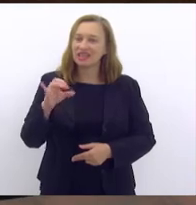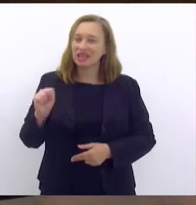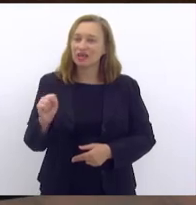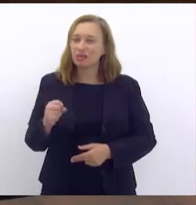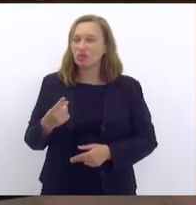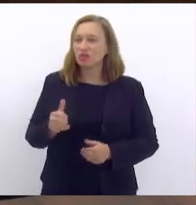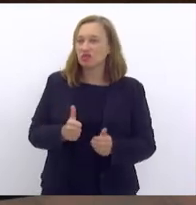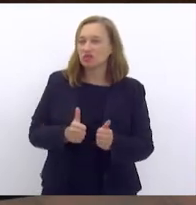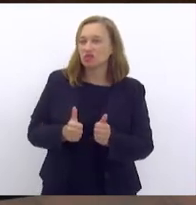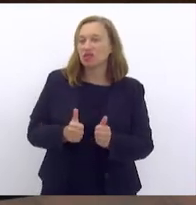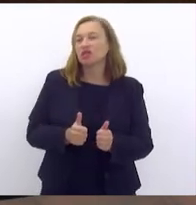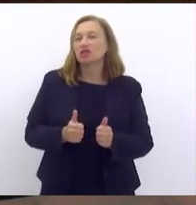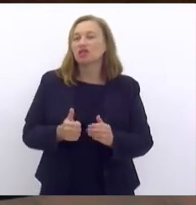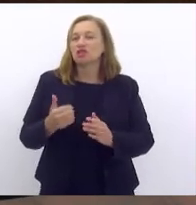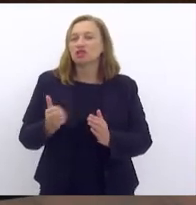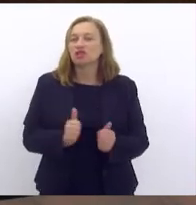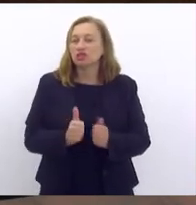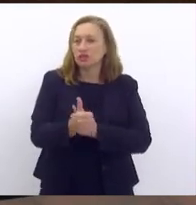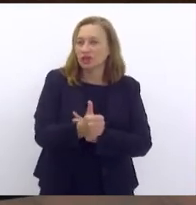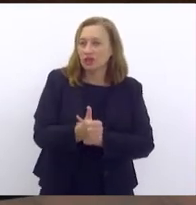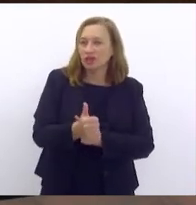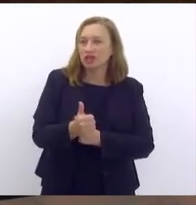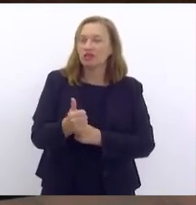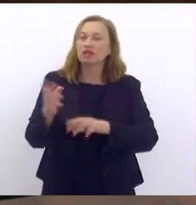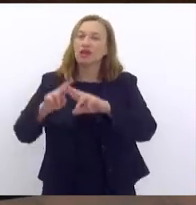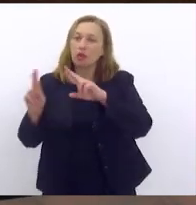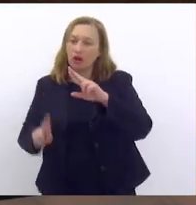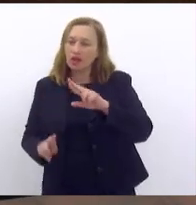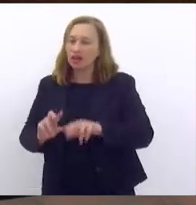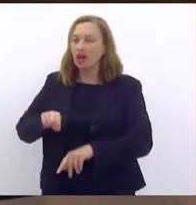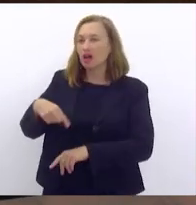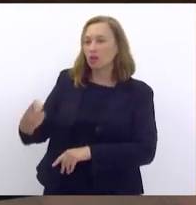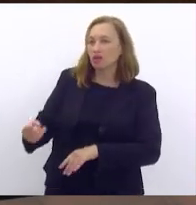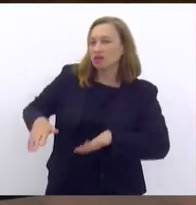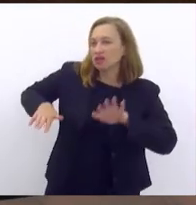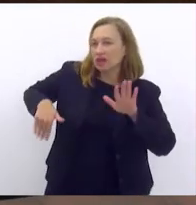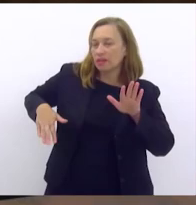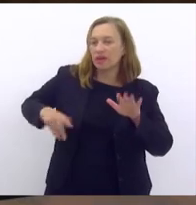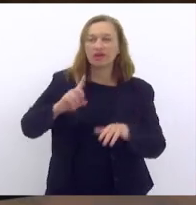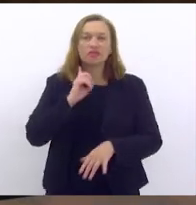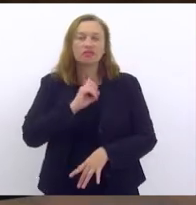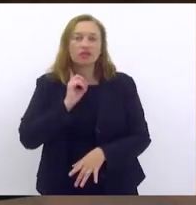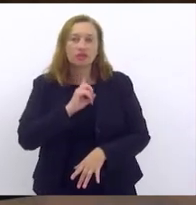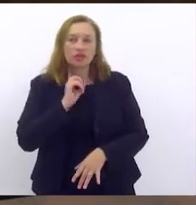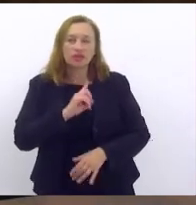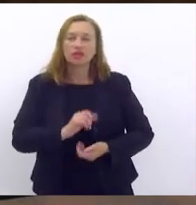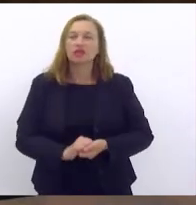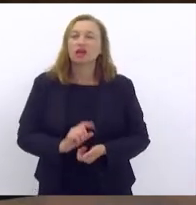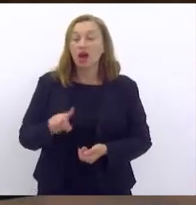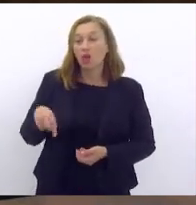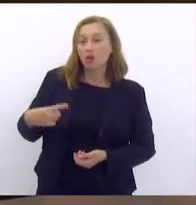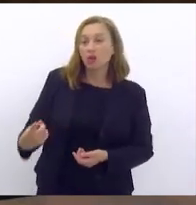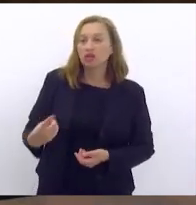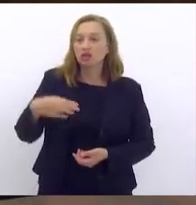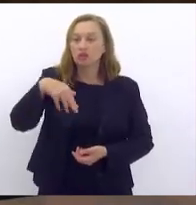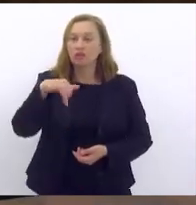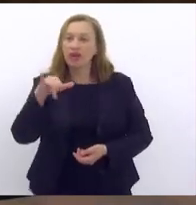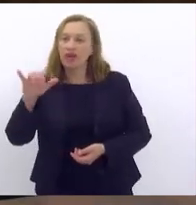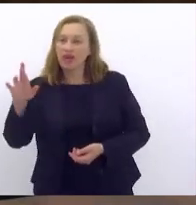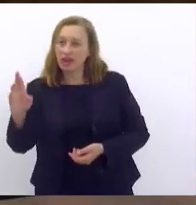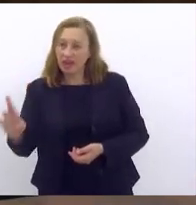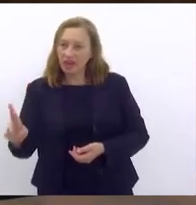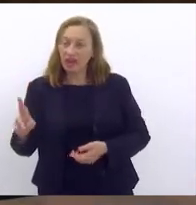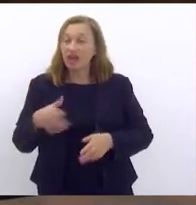UERJ, outra na Praia do Flamengo, perto de uma churrascaria, outra no Meier, né?